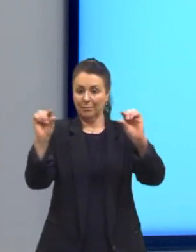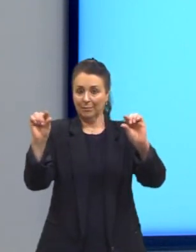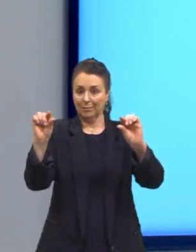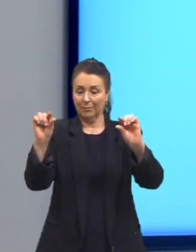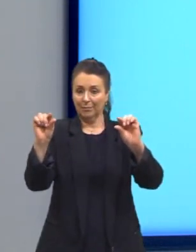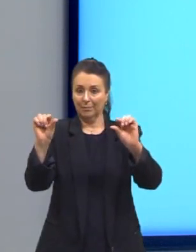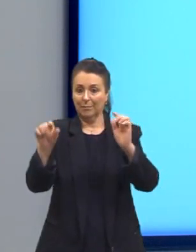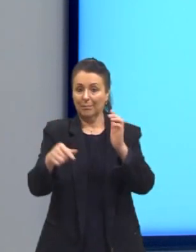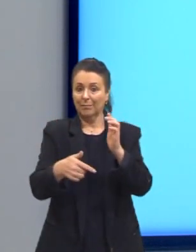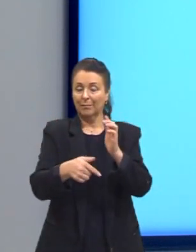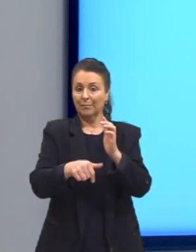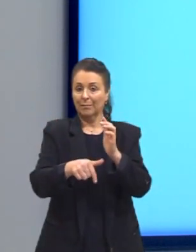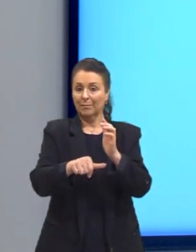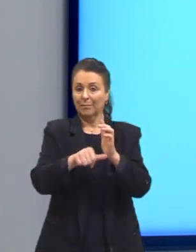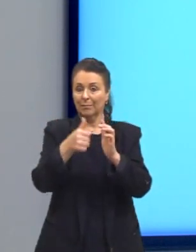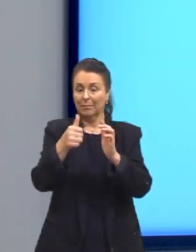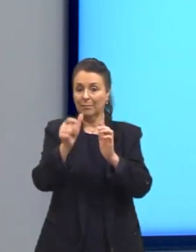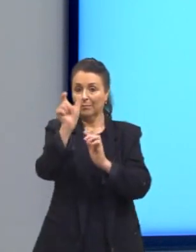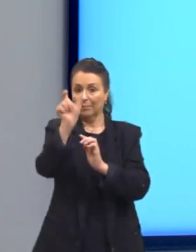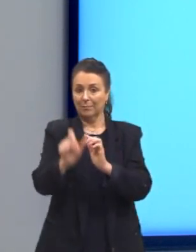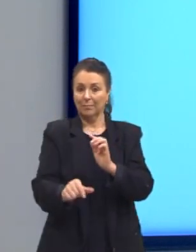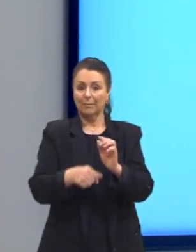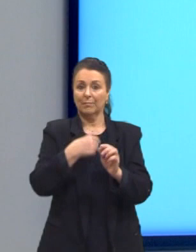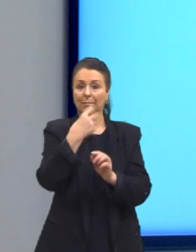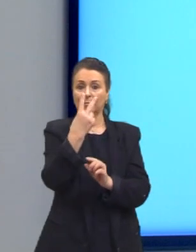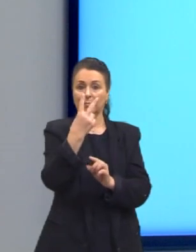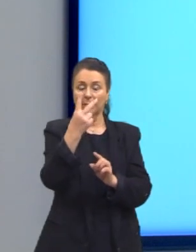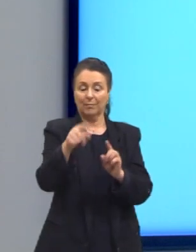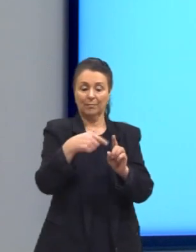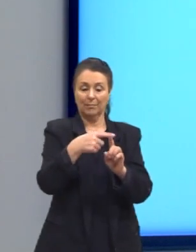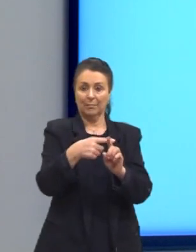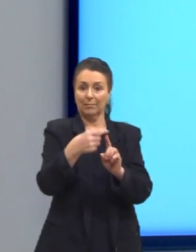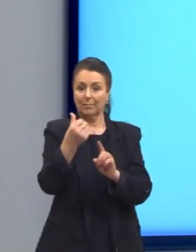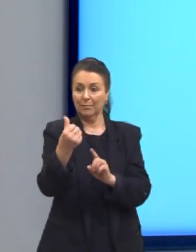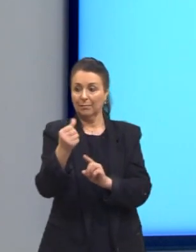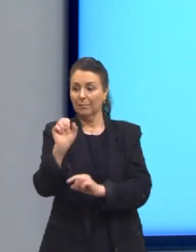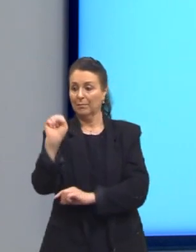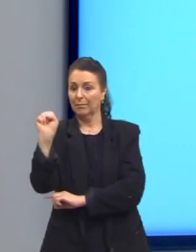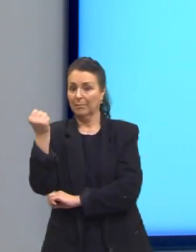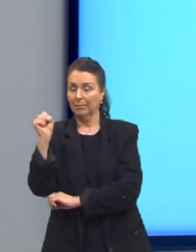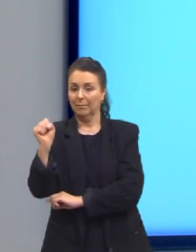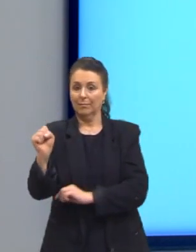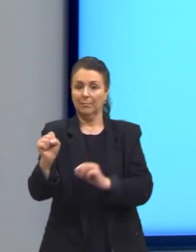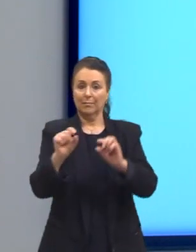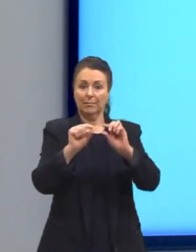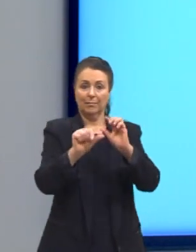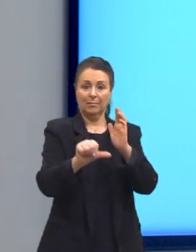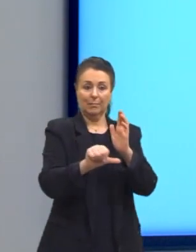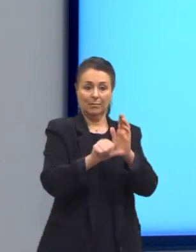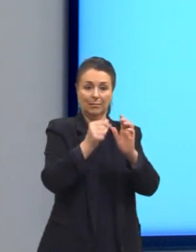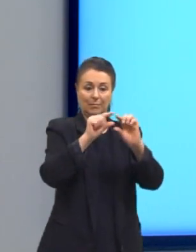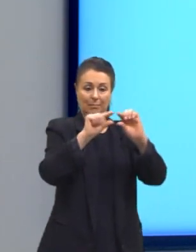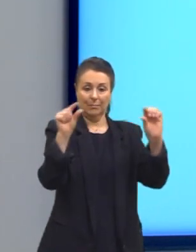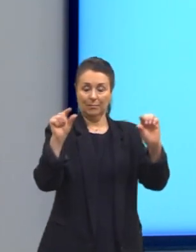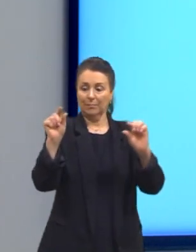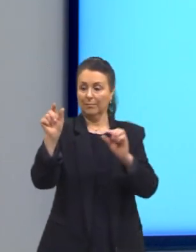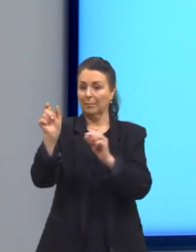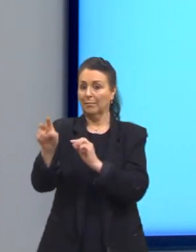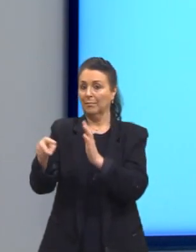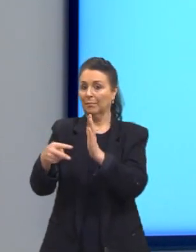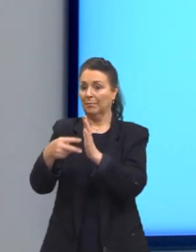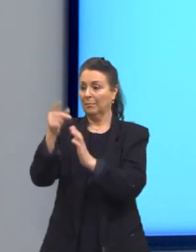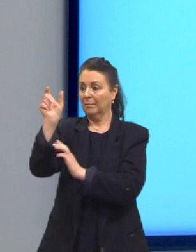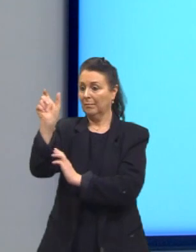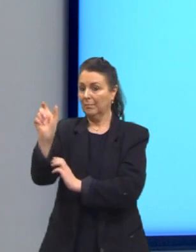coluna nós teríamos dois mais seis igual a 8 primeira linha segunda coluna 6